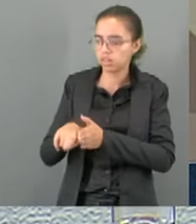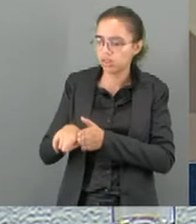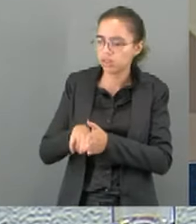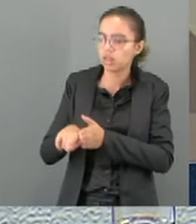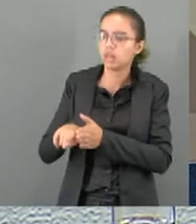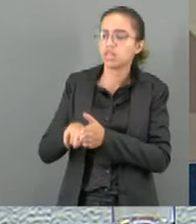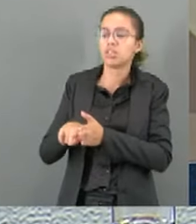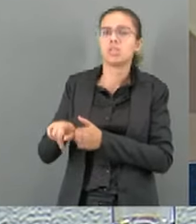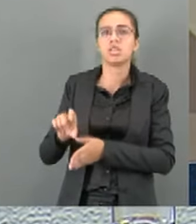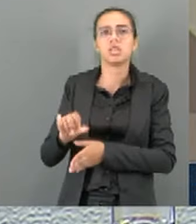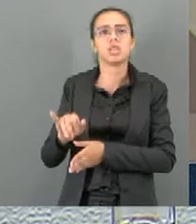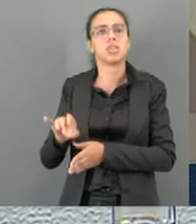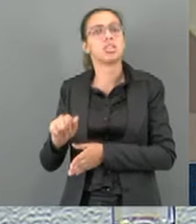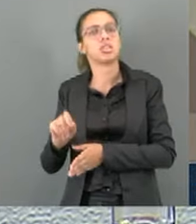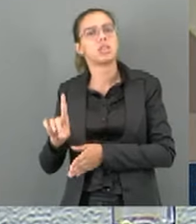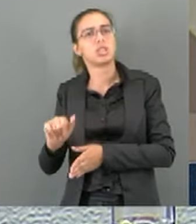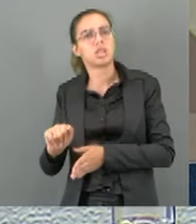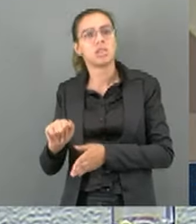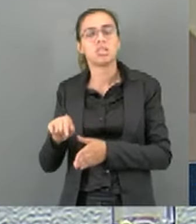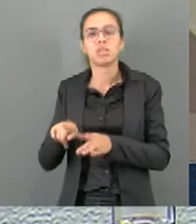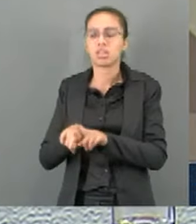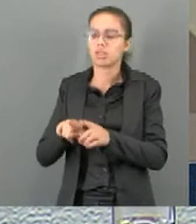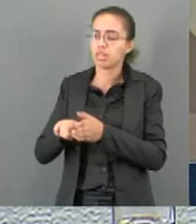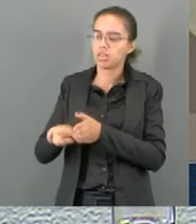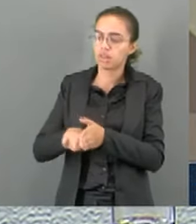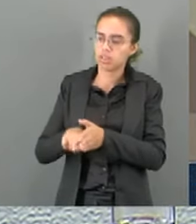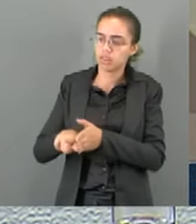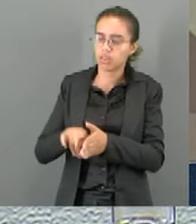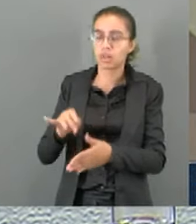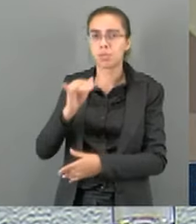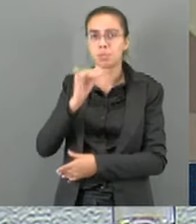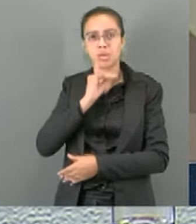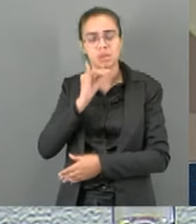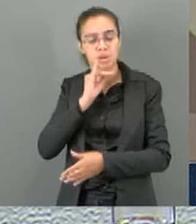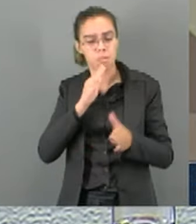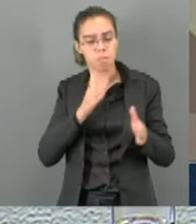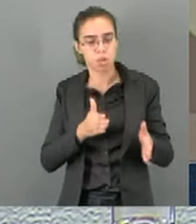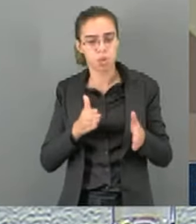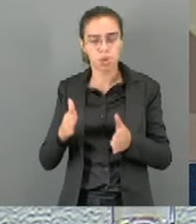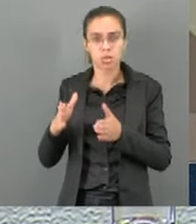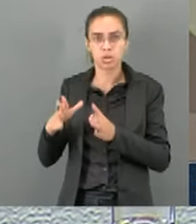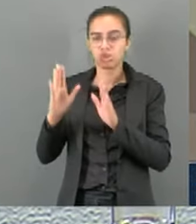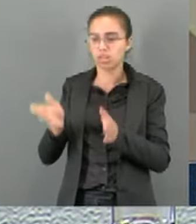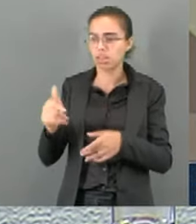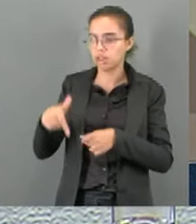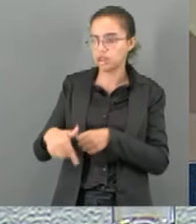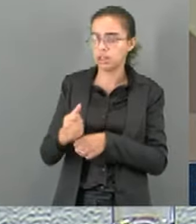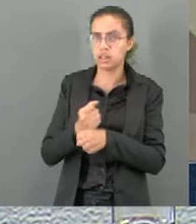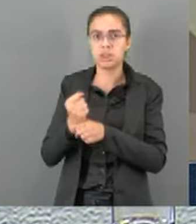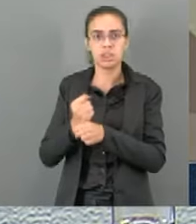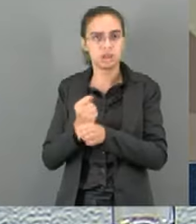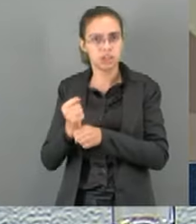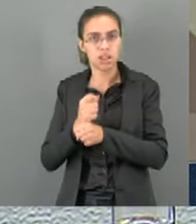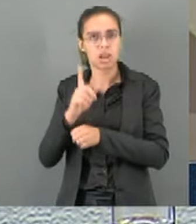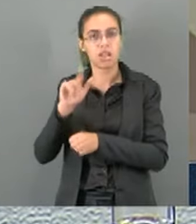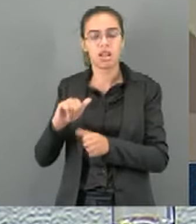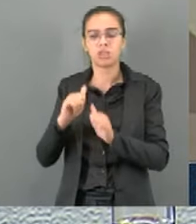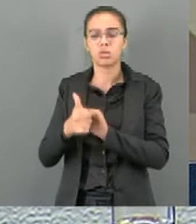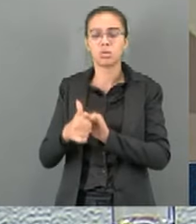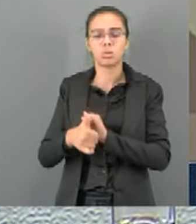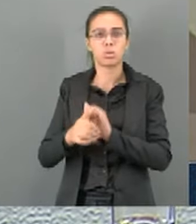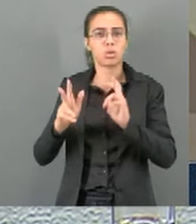jogada ensaiada e distração. E um exemplo do protocolo, já esse ano, foi a Operação Jogo Limpo, que já foi, vocês